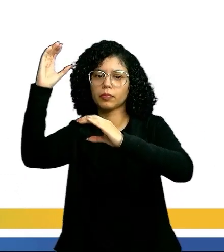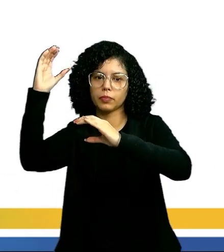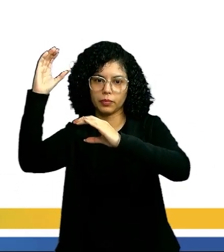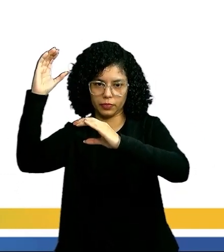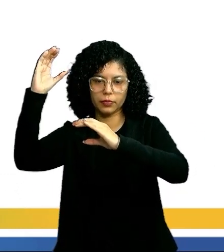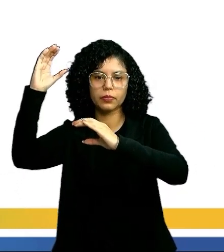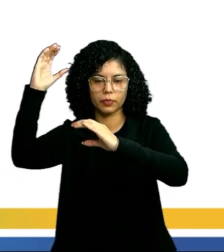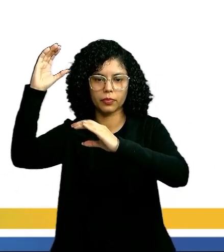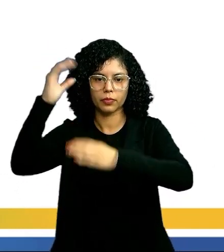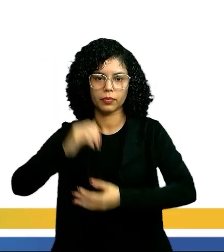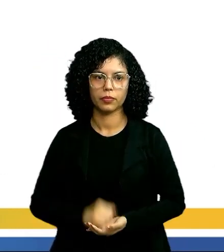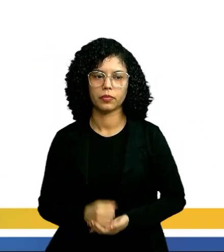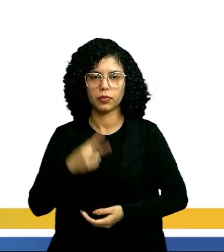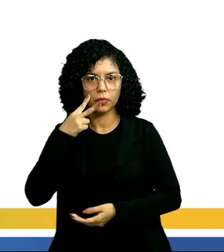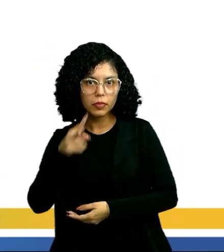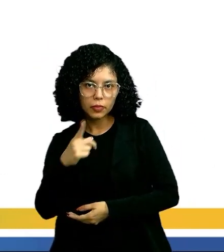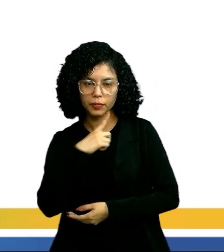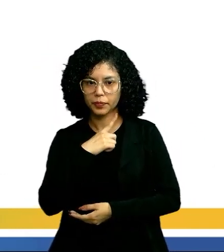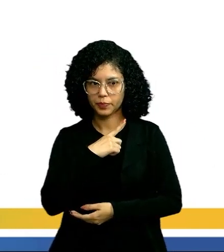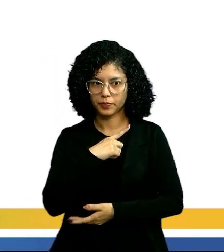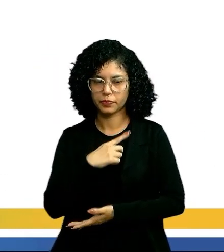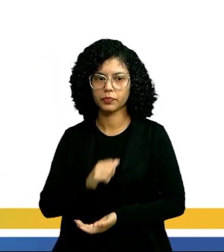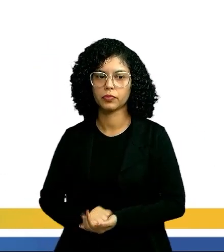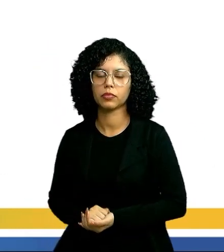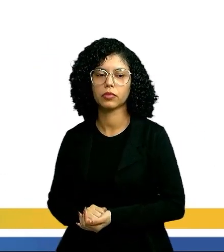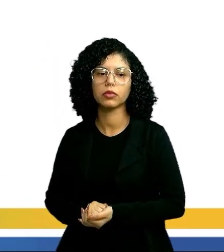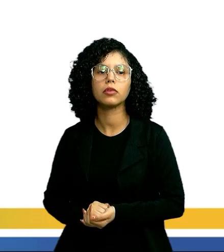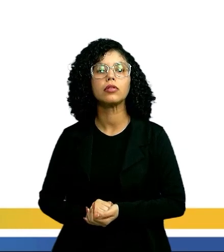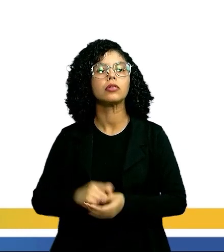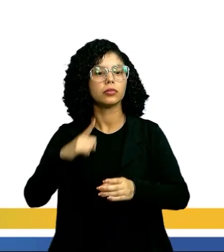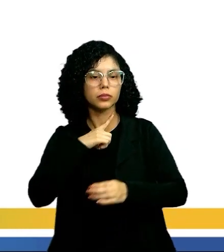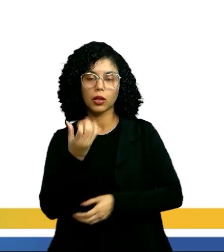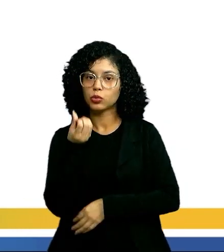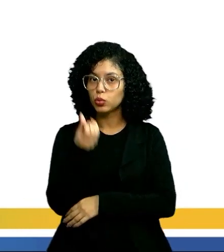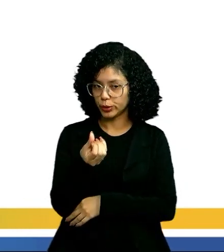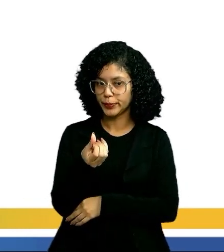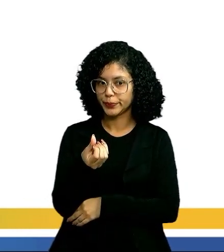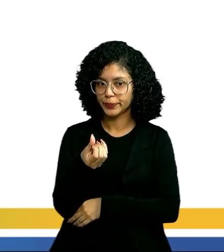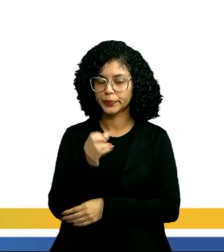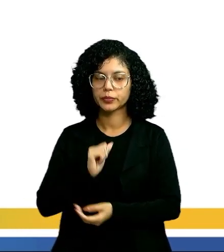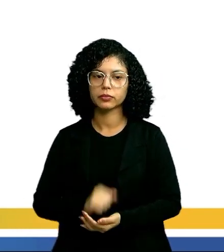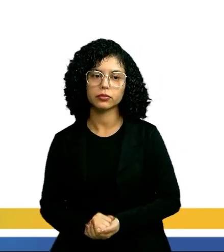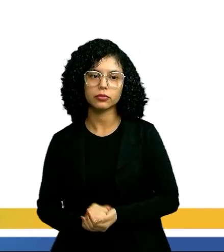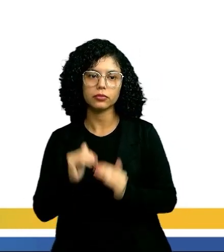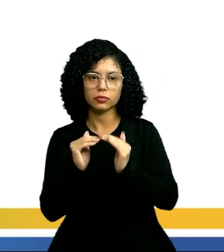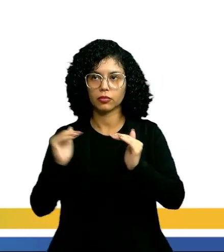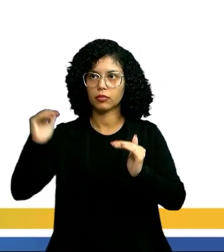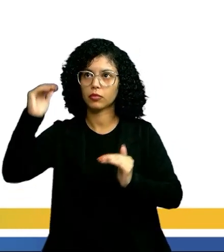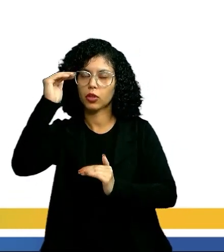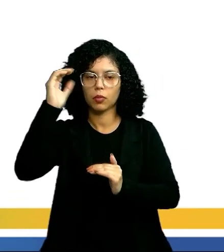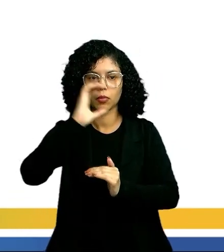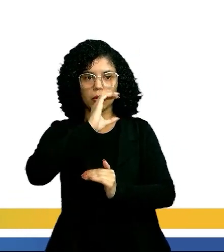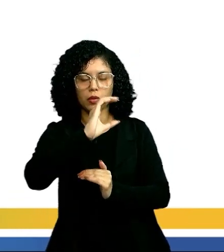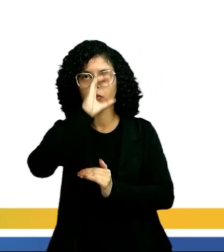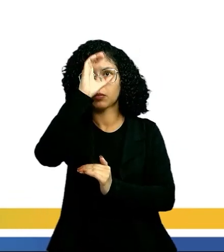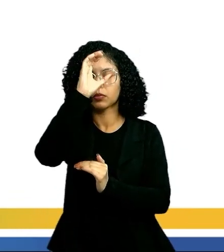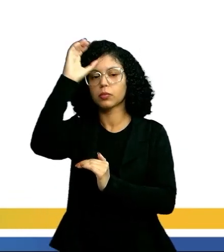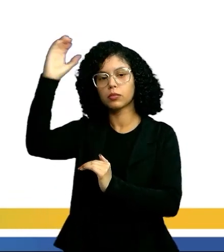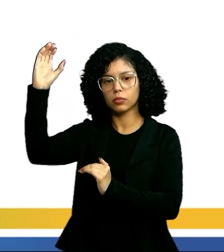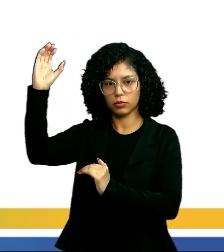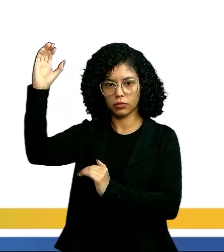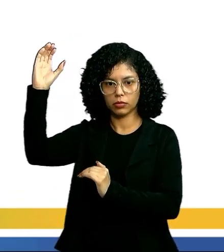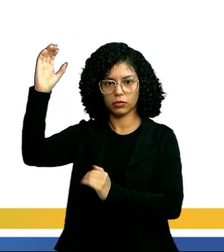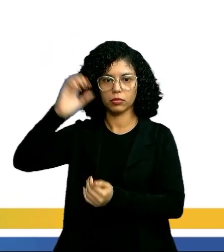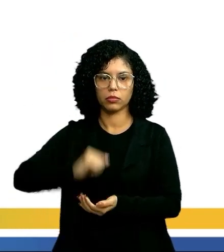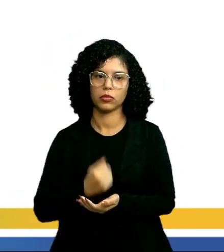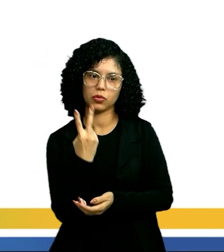um vértice aí, você tem um carbono. Né? No anel você tem 6 e naquela parte alifática, que é a parte aberta,